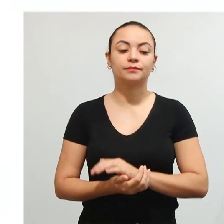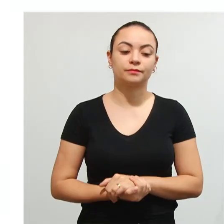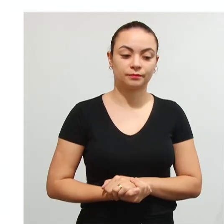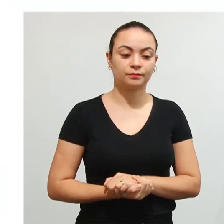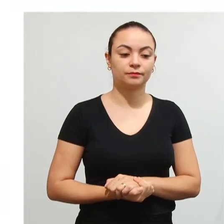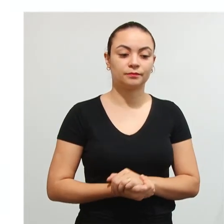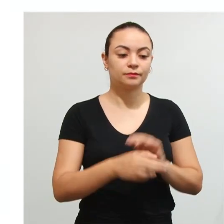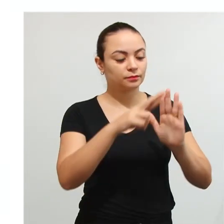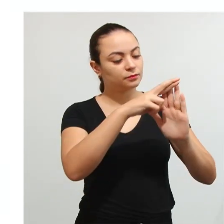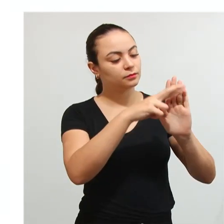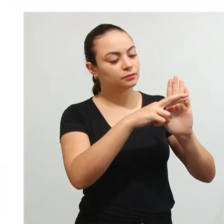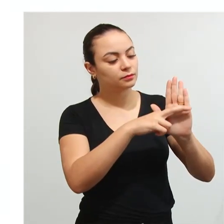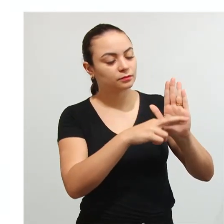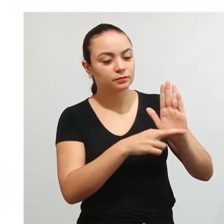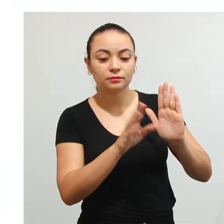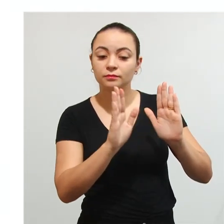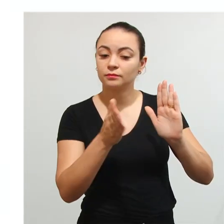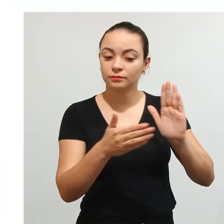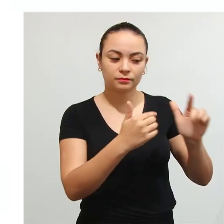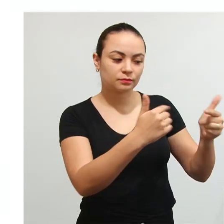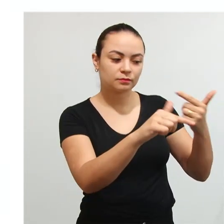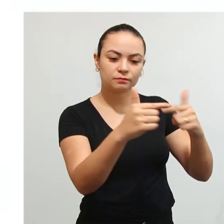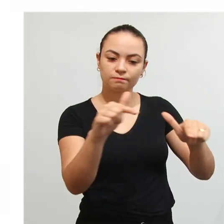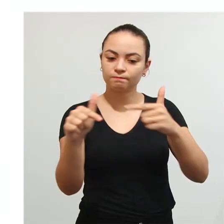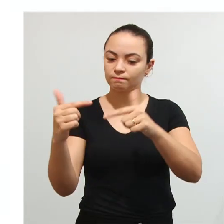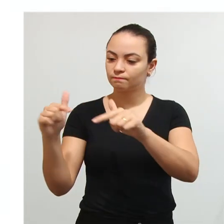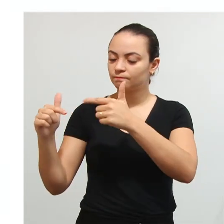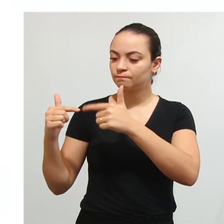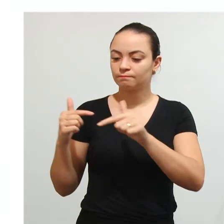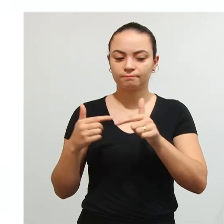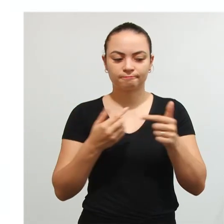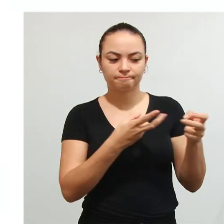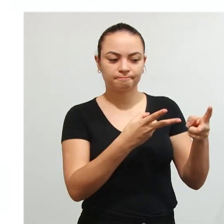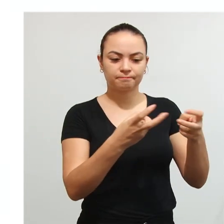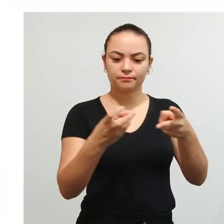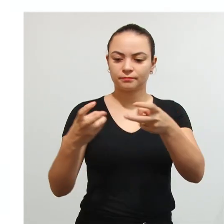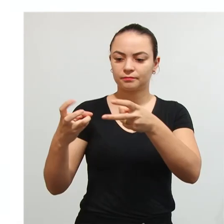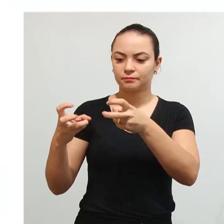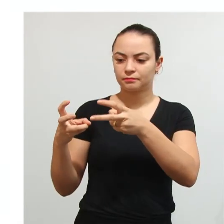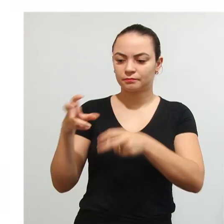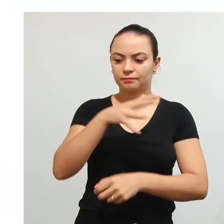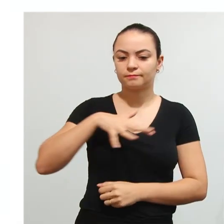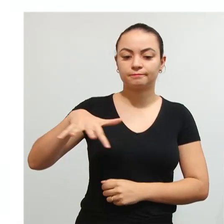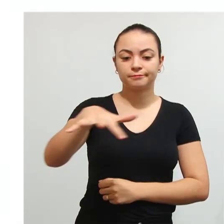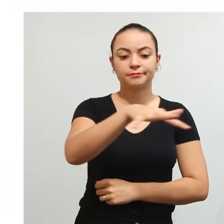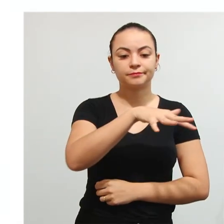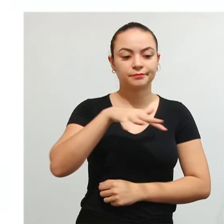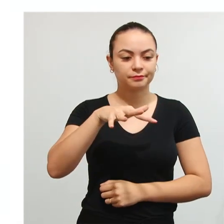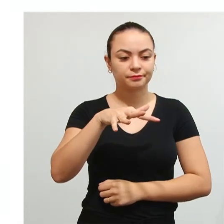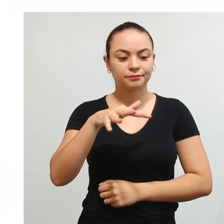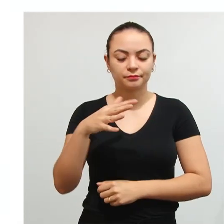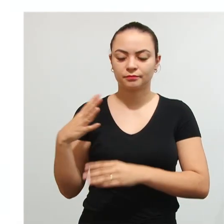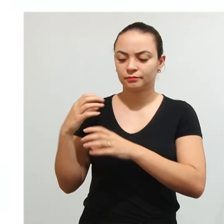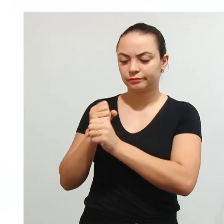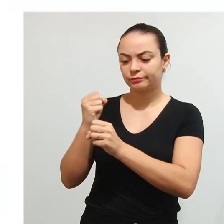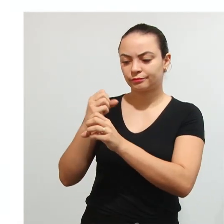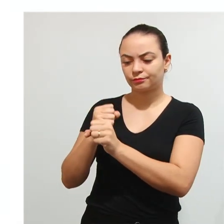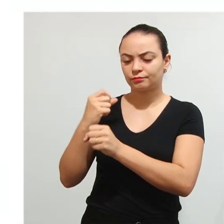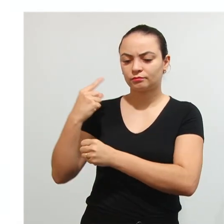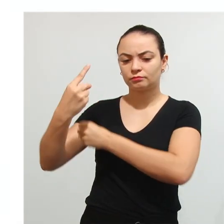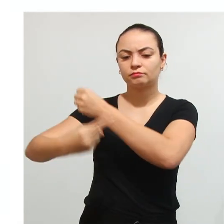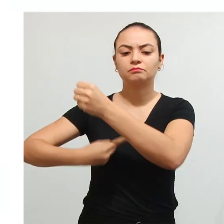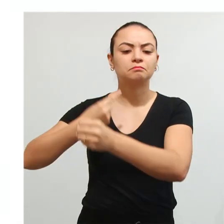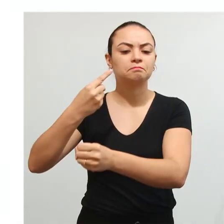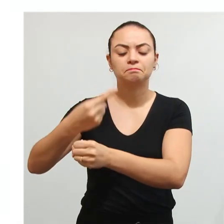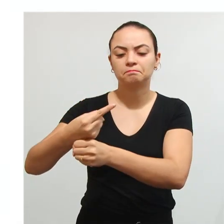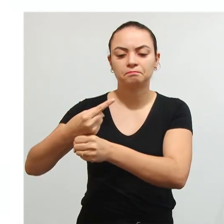mercado para você fazer o cálculo de quanto R$1.000 hoje, por exemplo, vai valer daqui a um ano e meio, numa